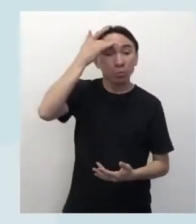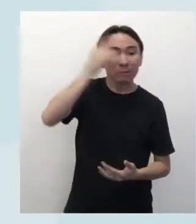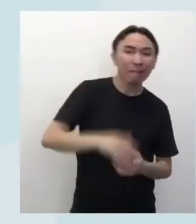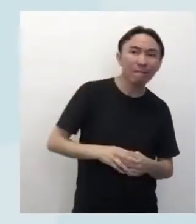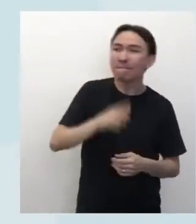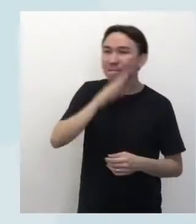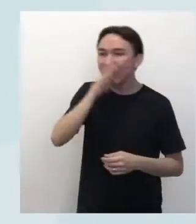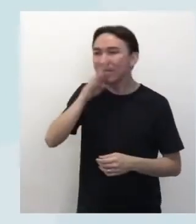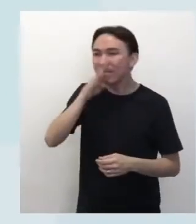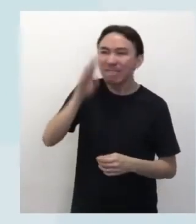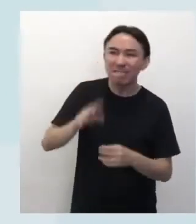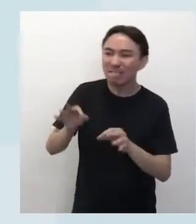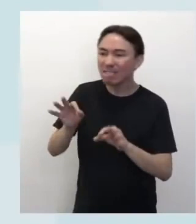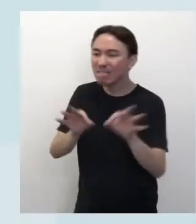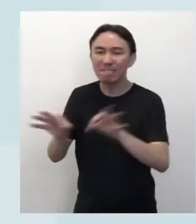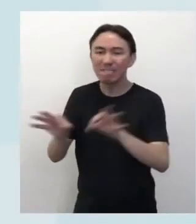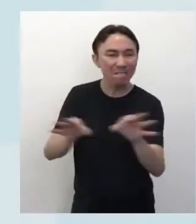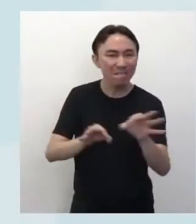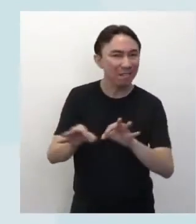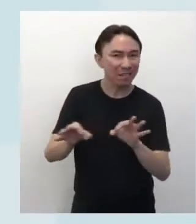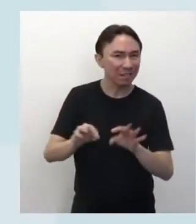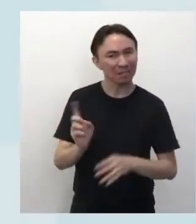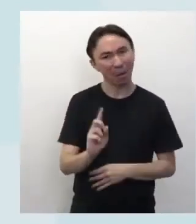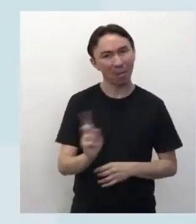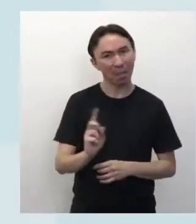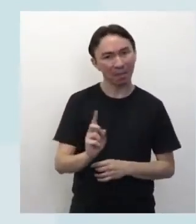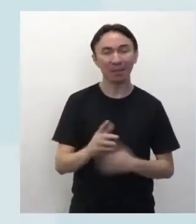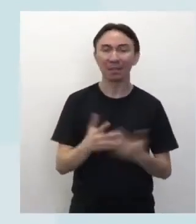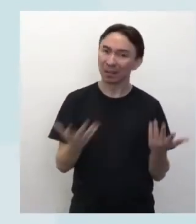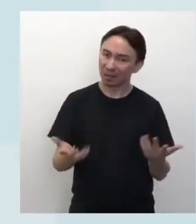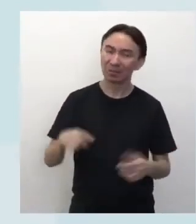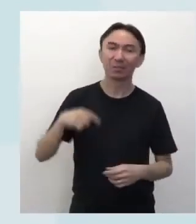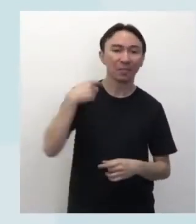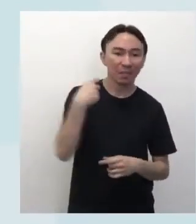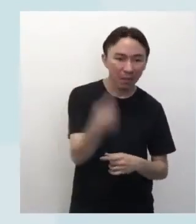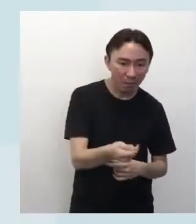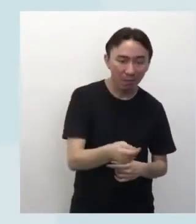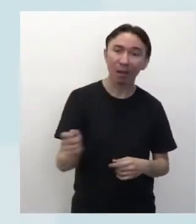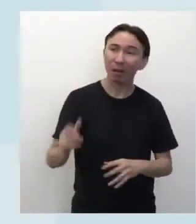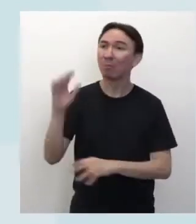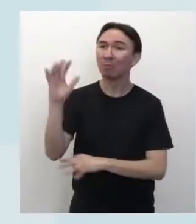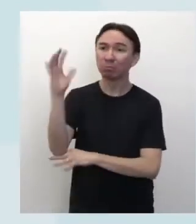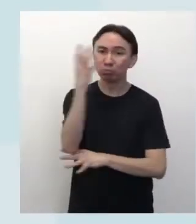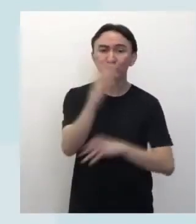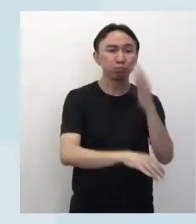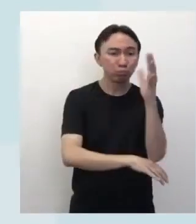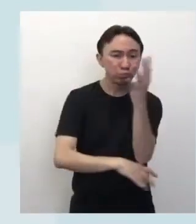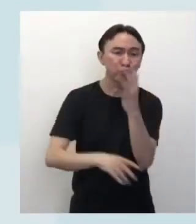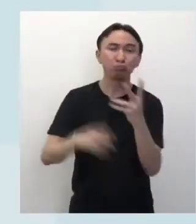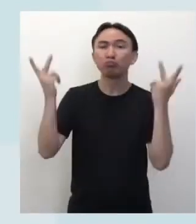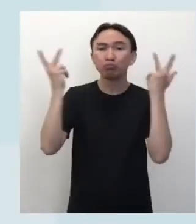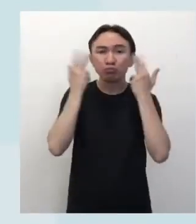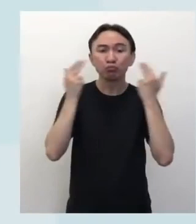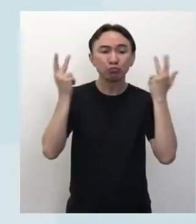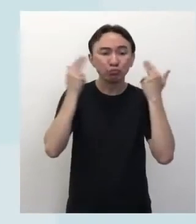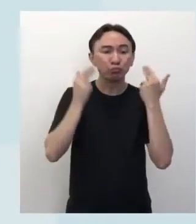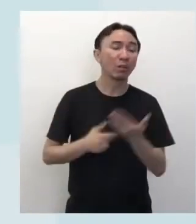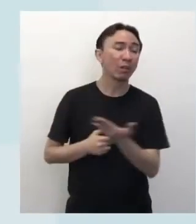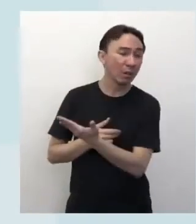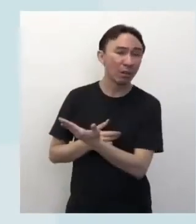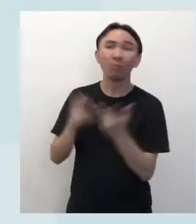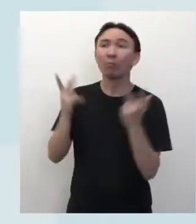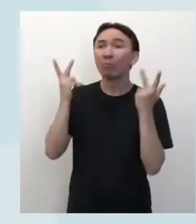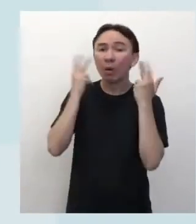Né? Então quando a gente não vê essa interferência, a gente chama de uma paisagem natural, na qual o elemento natural que aparece aí na